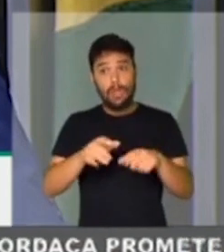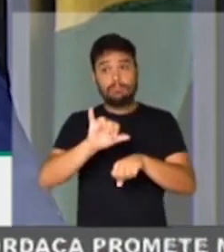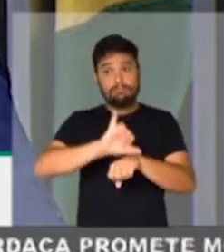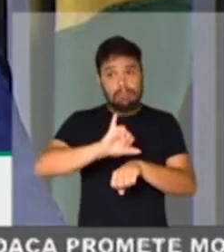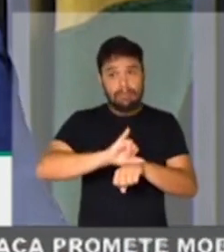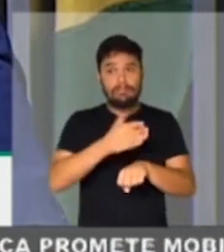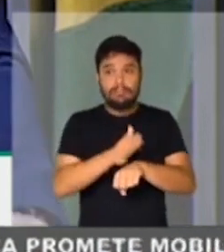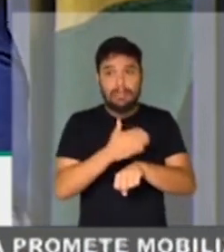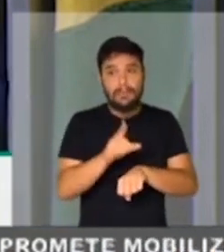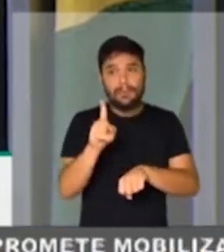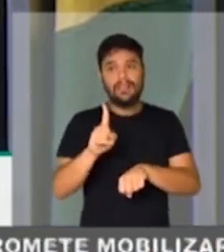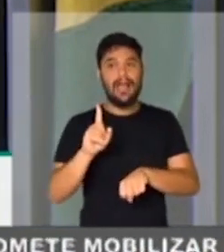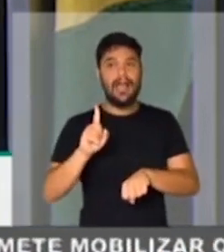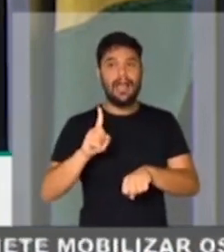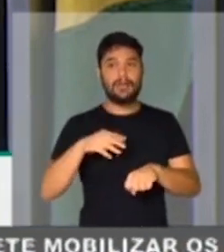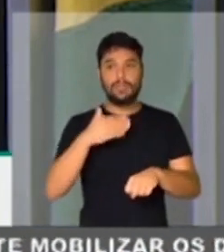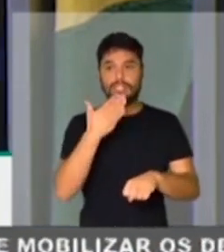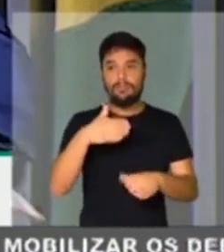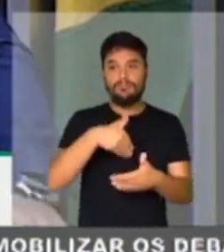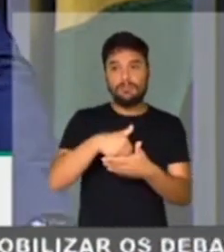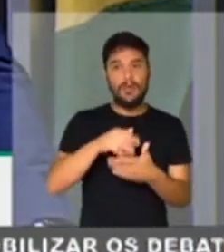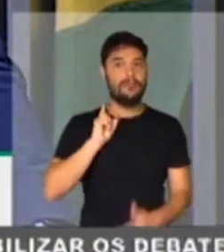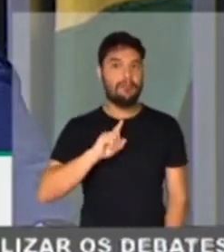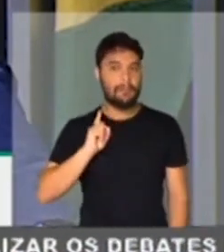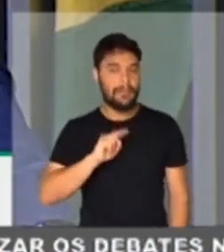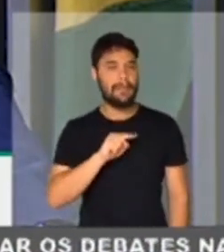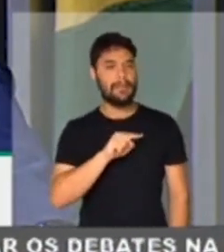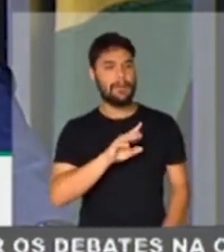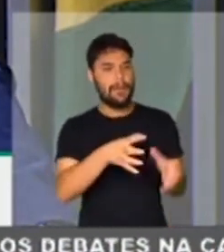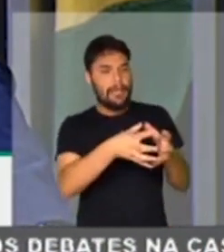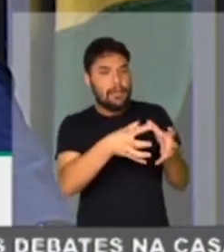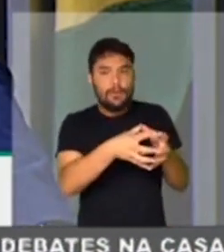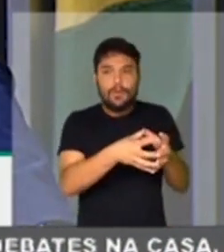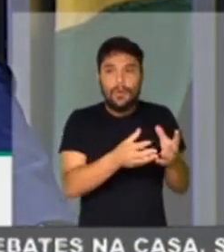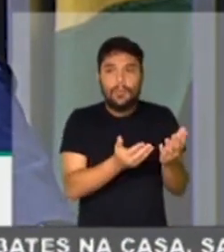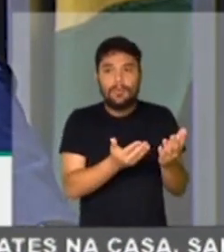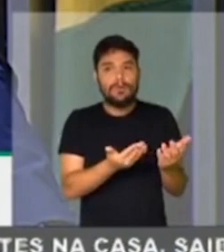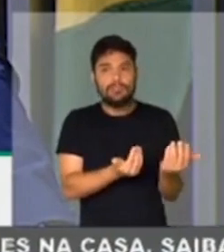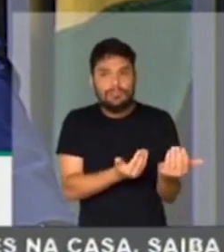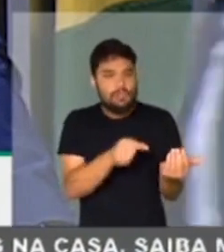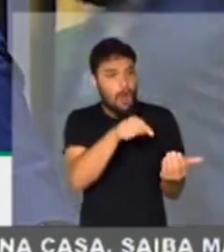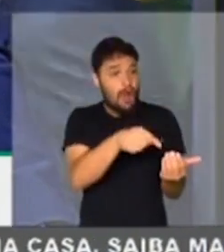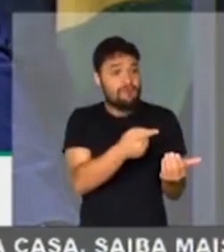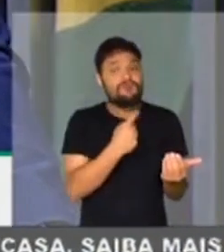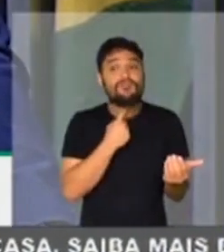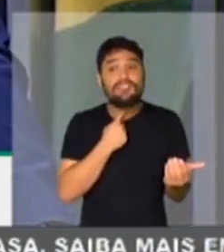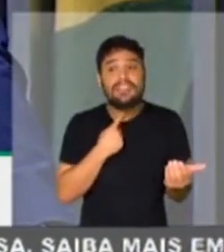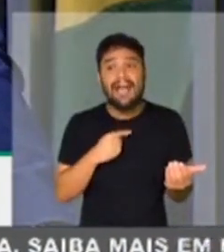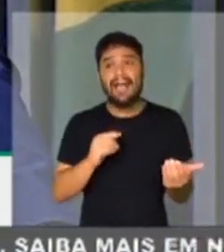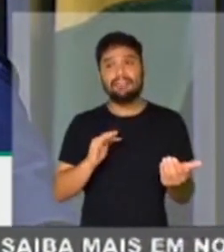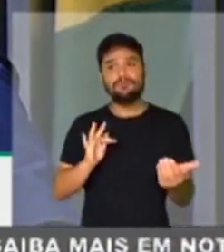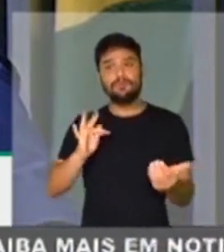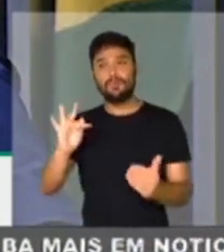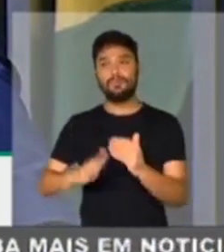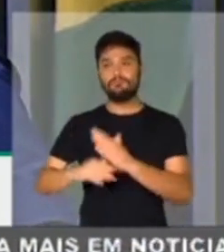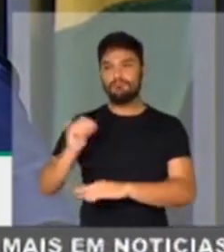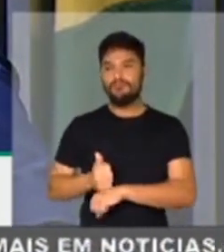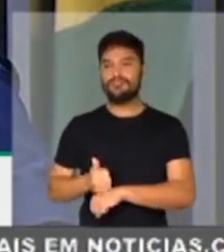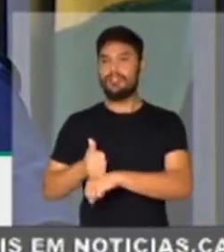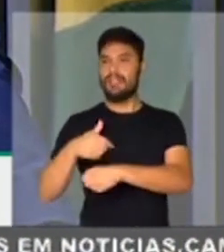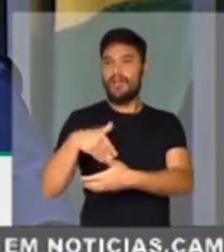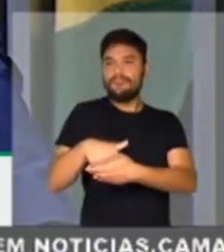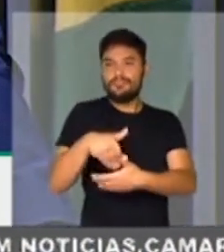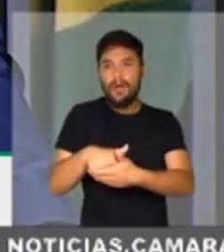Aqueles garotos que somente sonhavam em ser jogadores de futebol, crianças inocentes, e